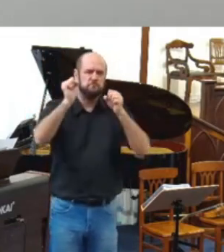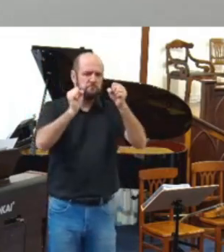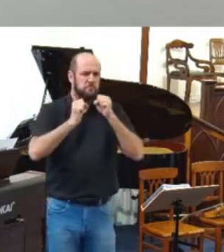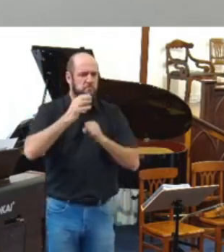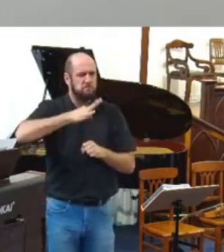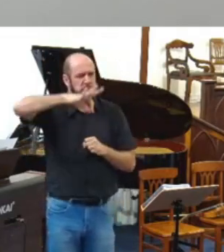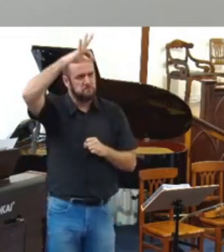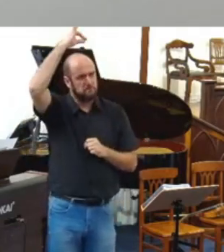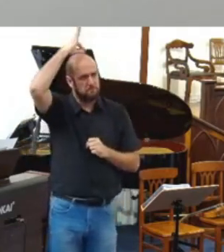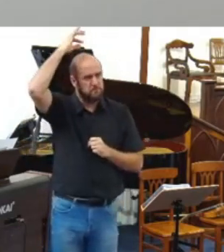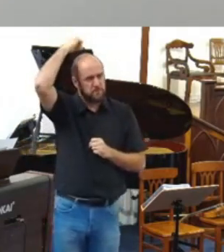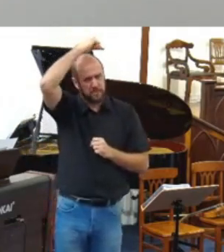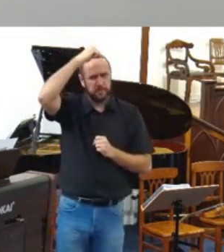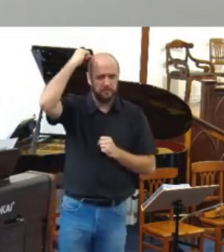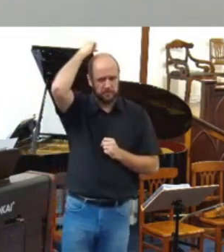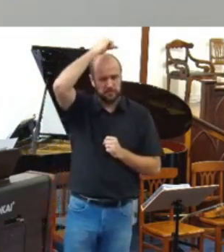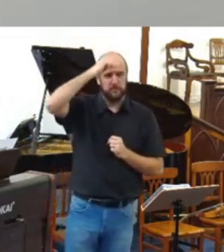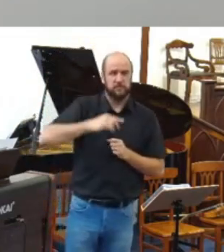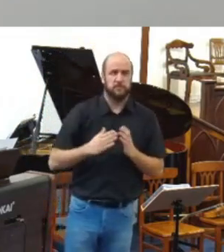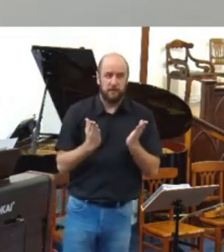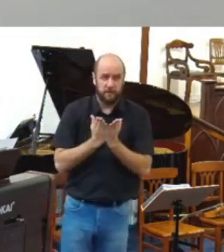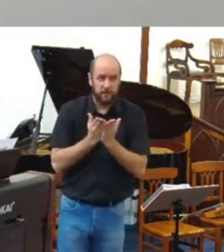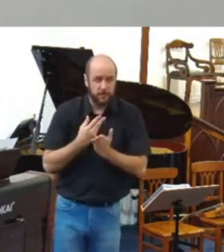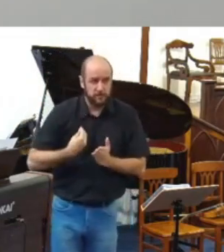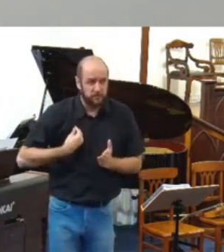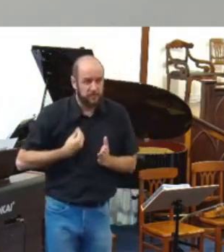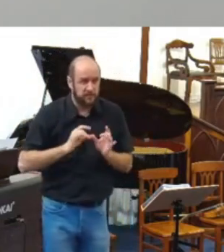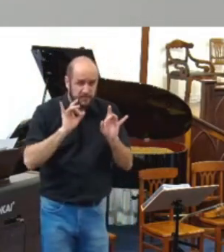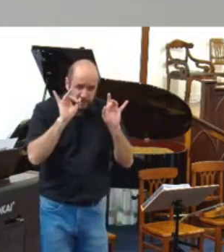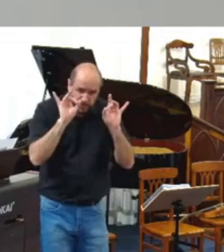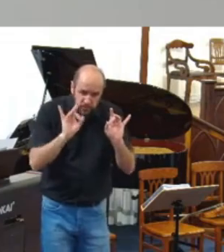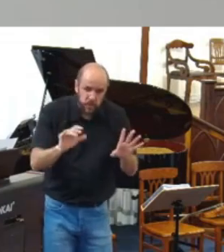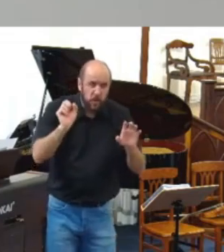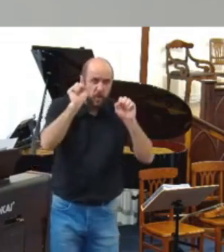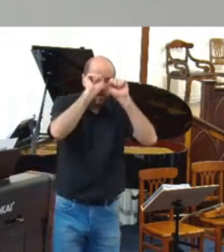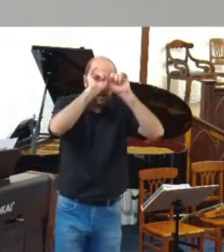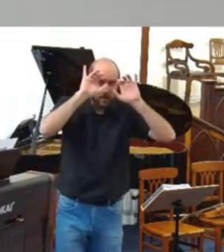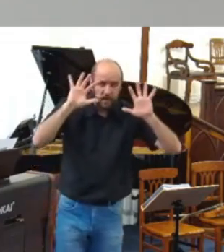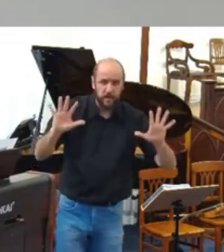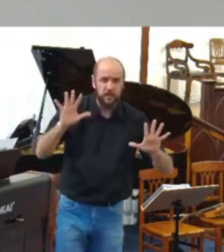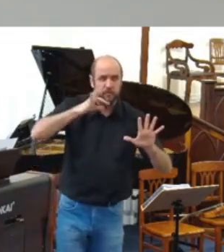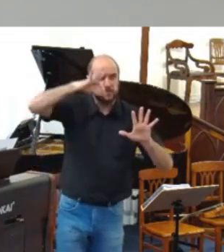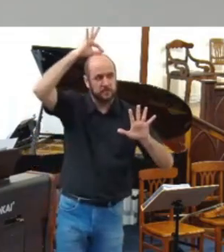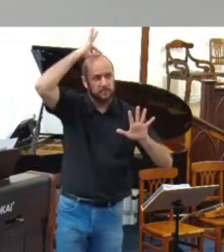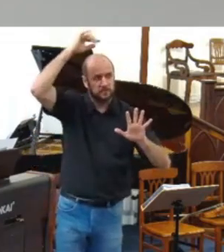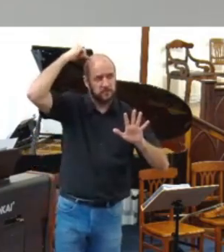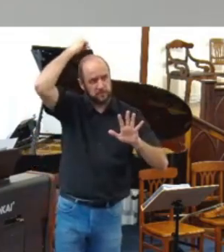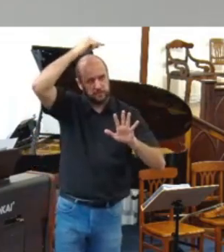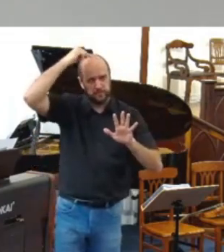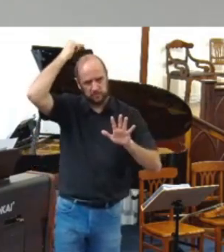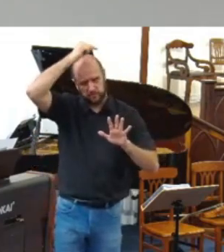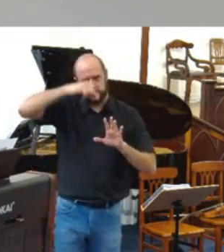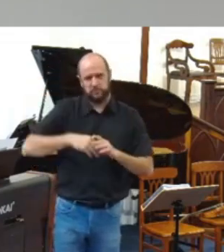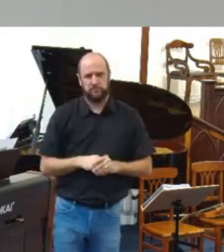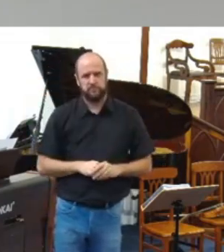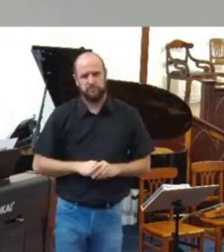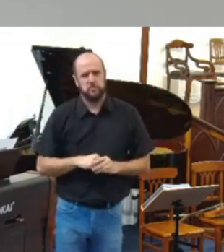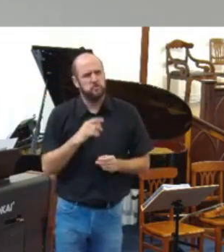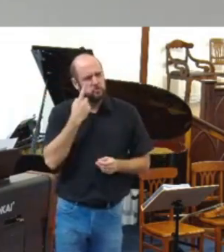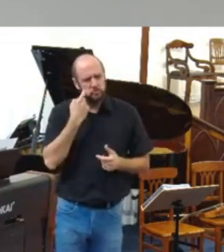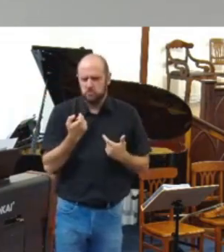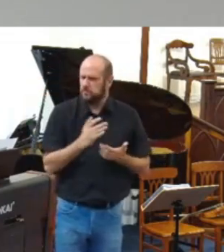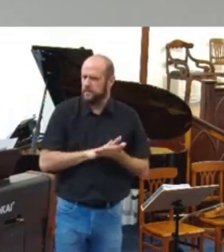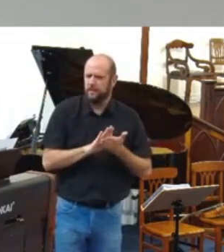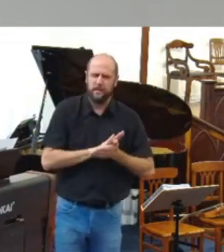Santo, sim. Um cristão só consegue sobreviver no mundo à luz do poder que ele recebe de Deus para viver. Não tenho nenhuma dúvida sobre isso, e